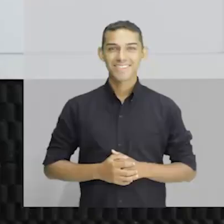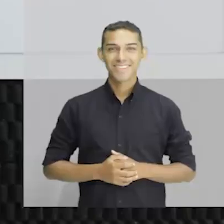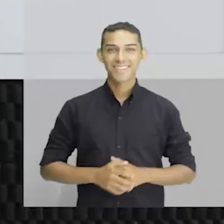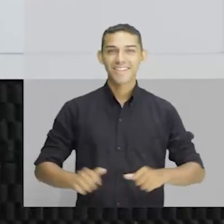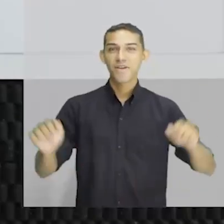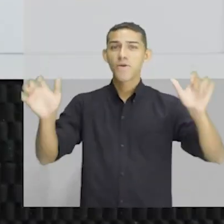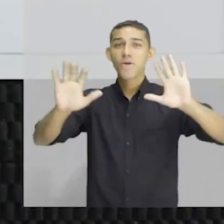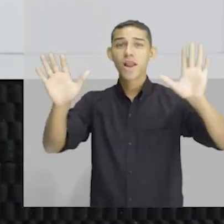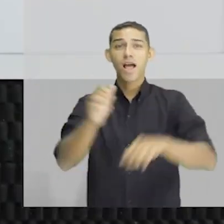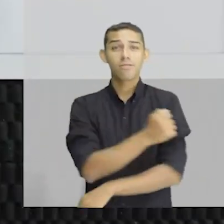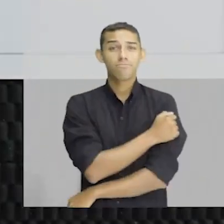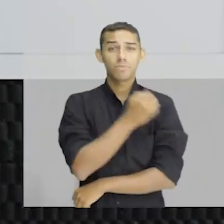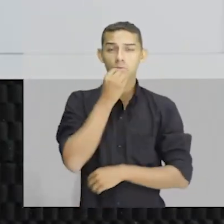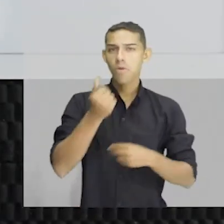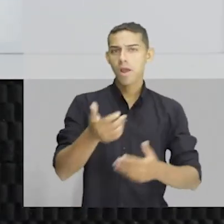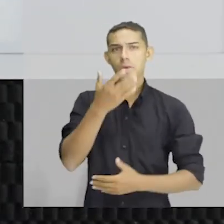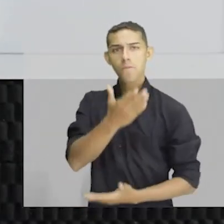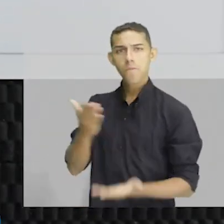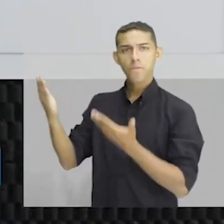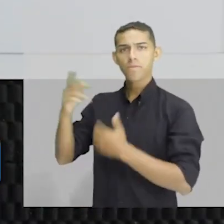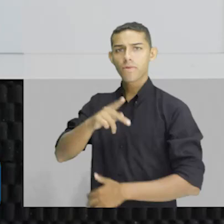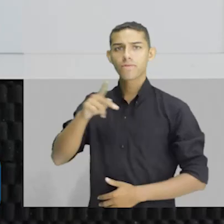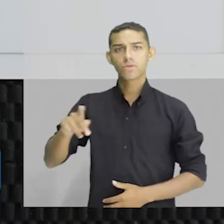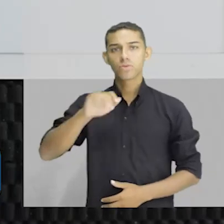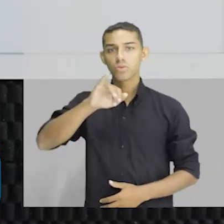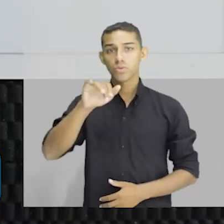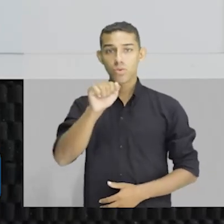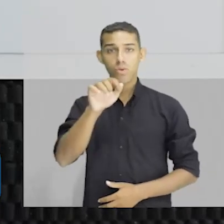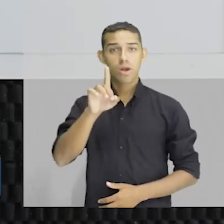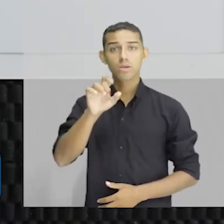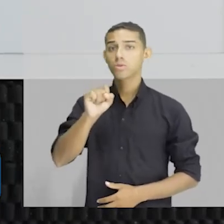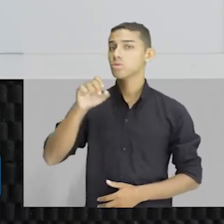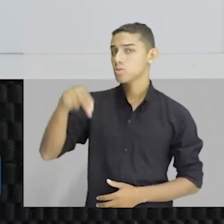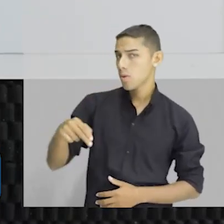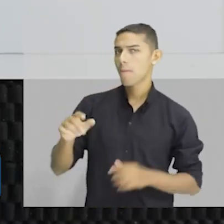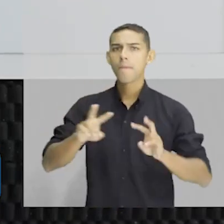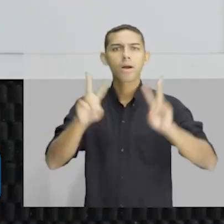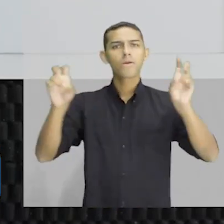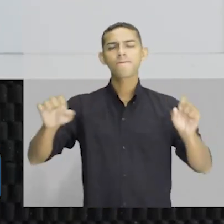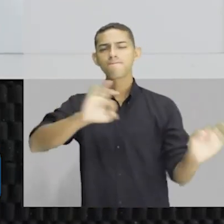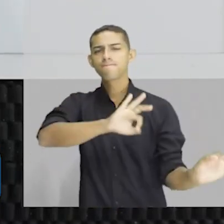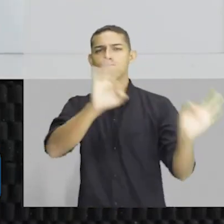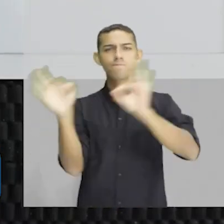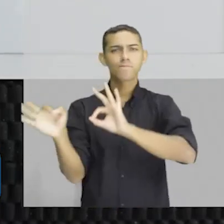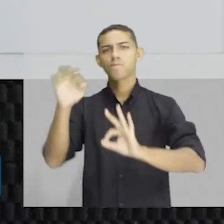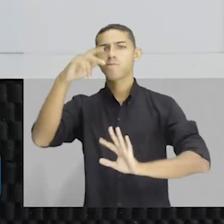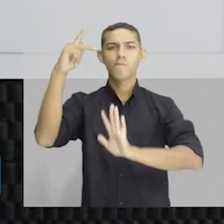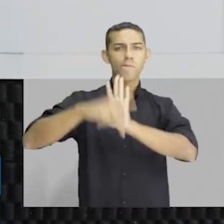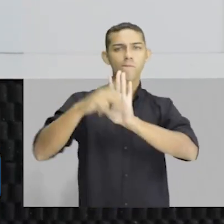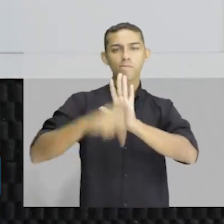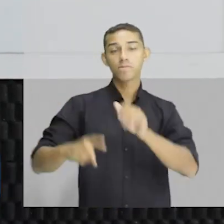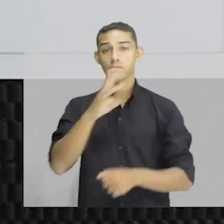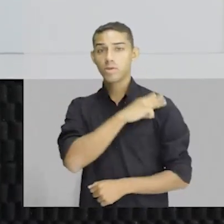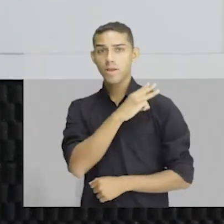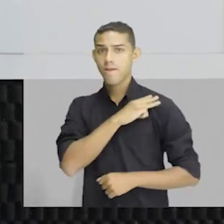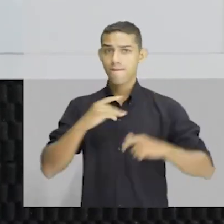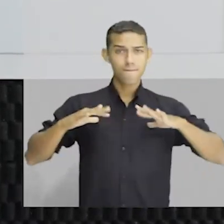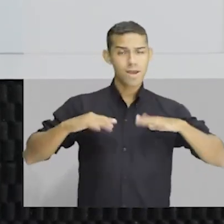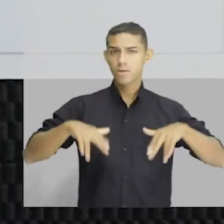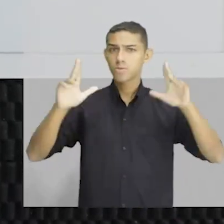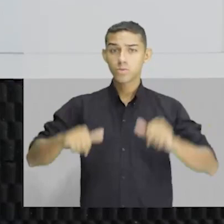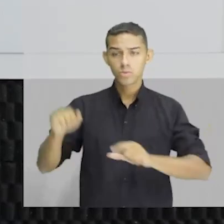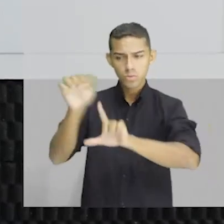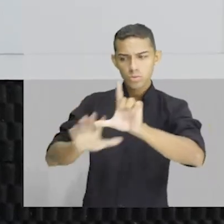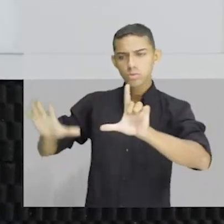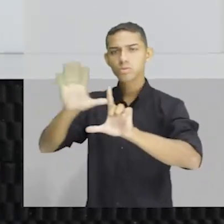Fala galera aqui é o professor Joadson em mais um vídeo do projeto terceirão no Tira Férias plataforma Gonçalves Dias Qual